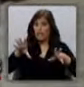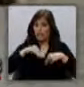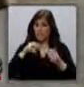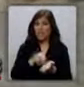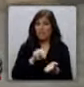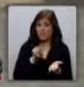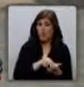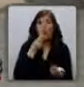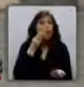como prova